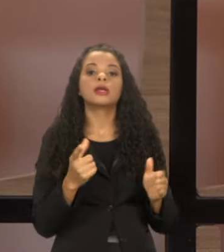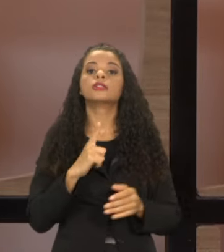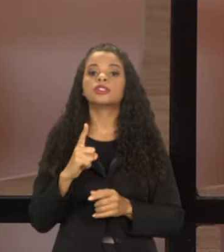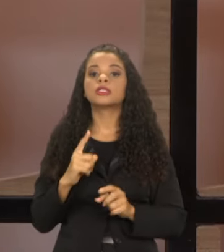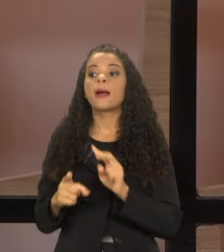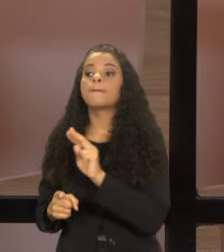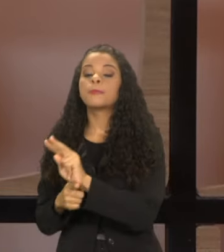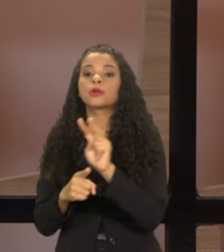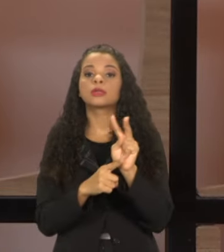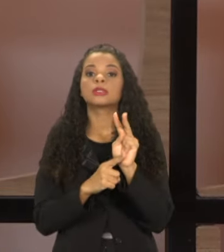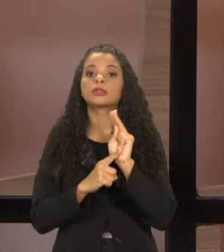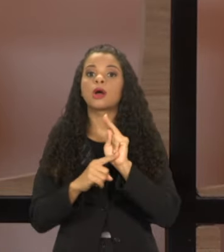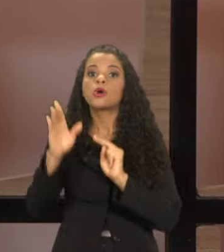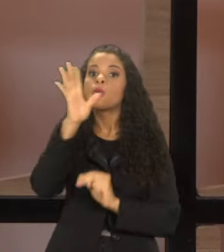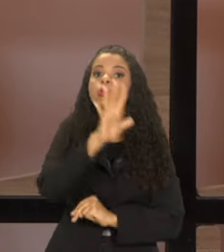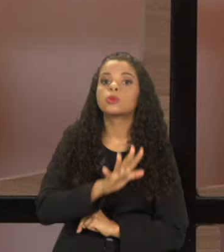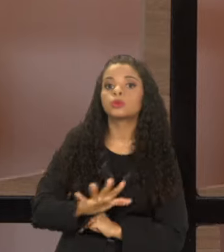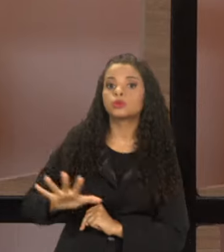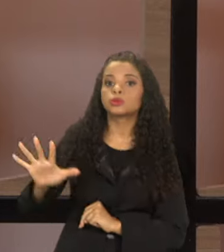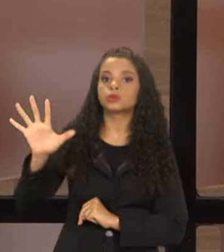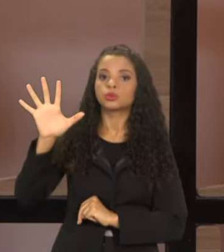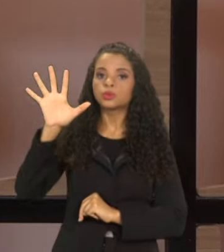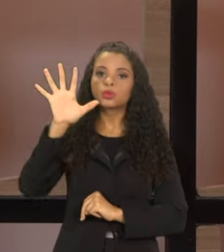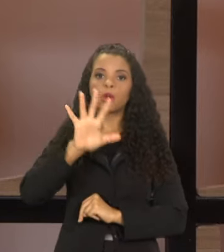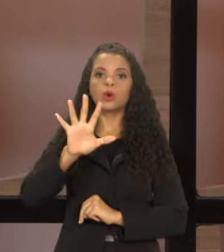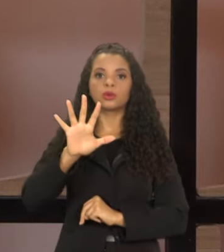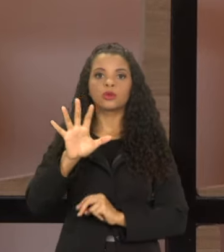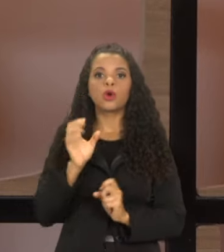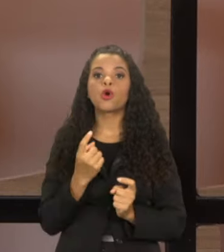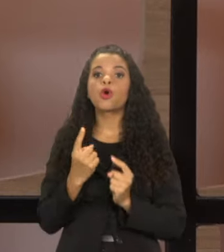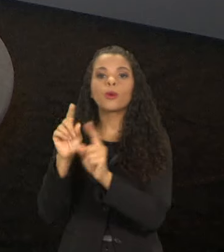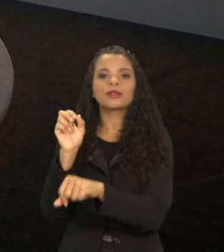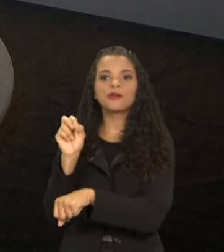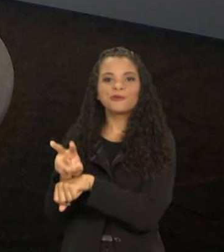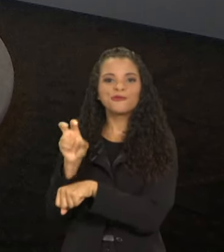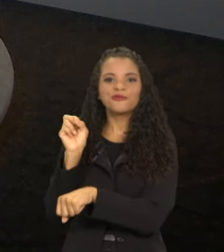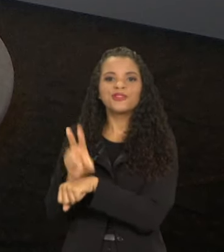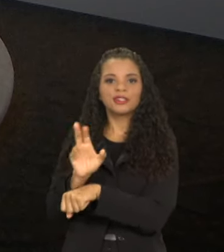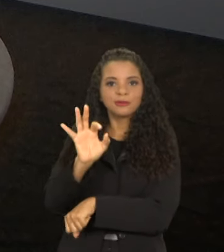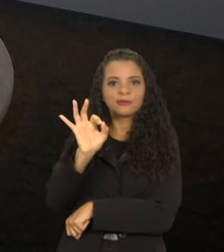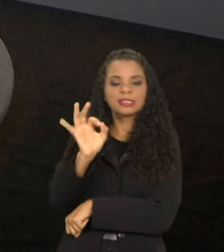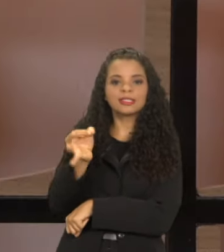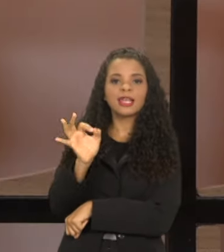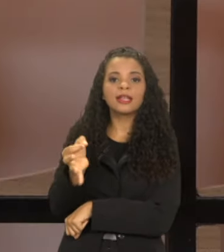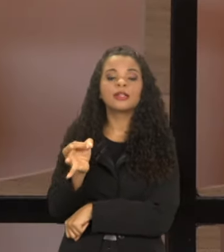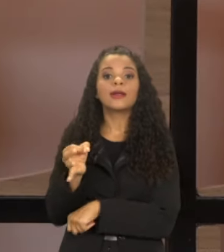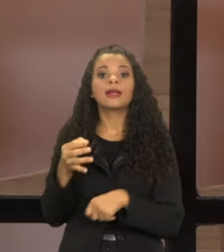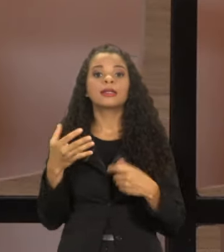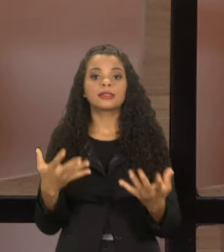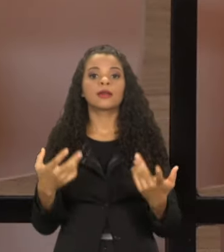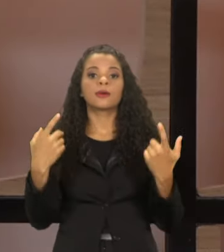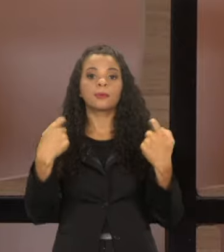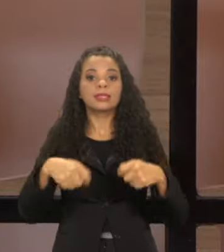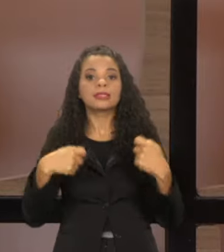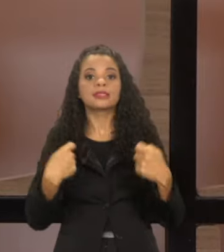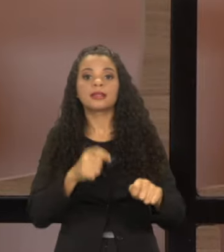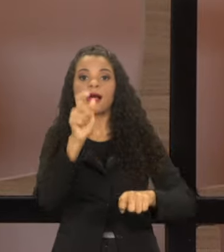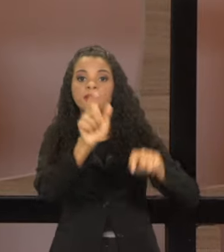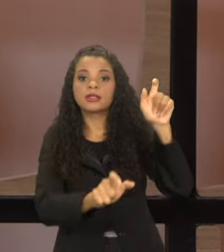uma coletividade contra um vírus, contra um inimigo invisível, não é, Flávia? Então, era preciso que as pessoas se vacinassem